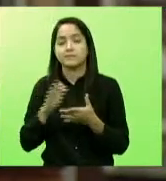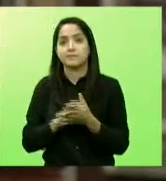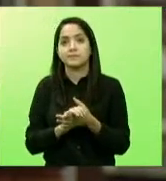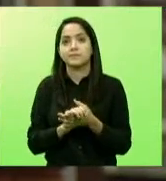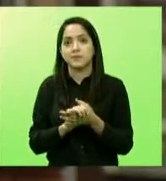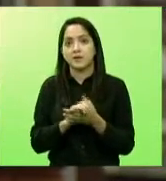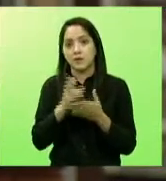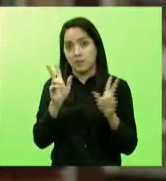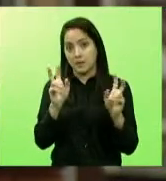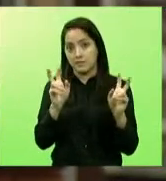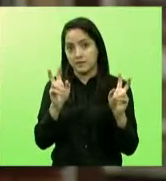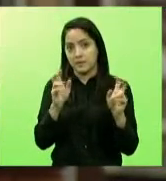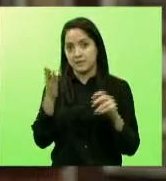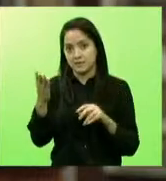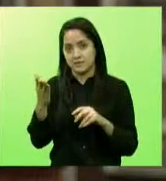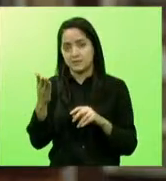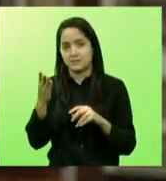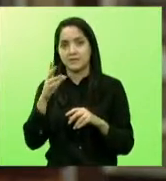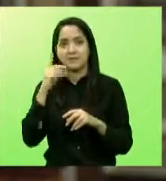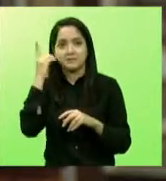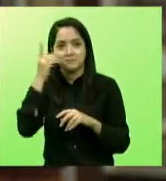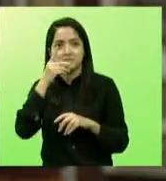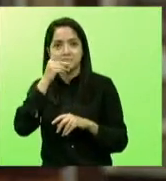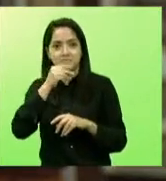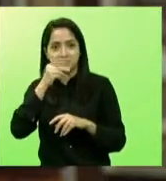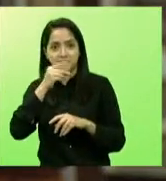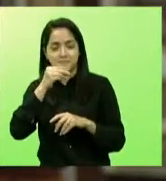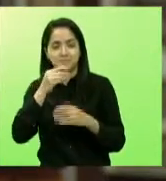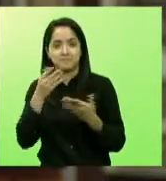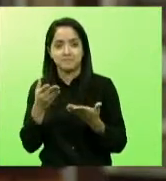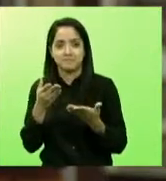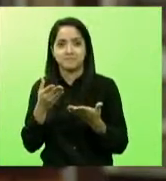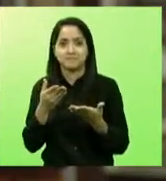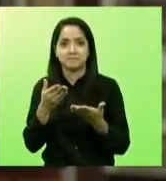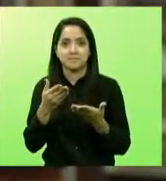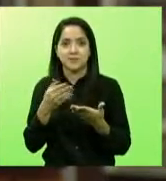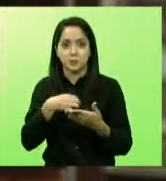como disse o meu amigo Kennedy Nunes, ele gosta de usar esse termo, né,